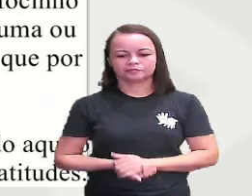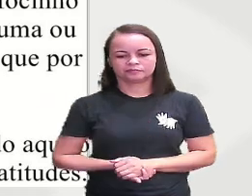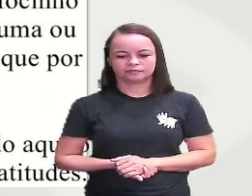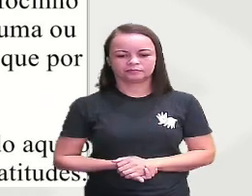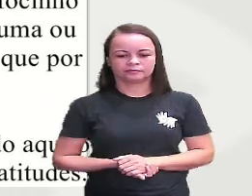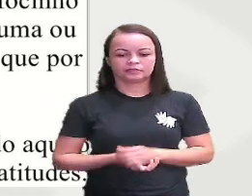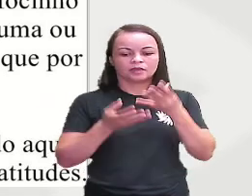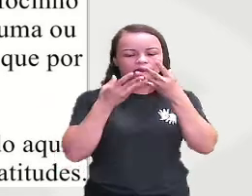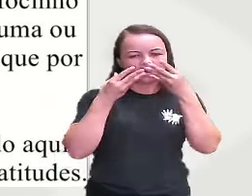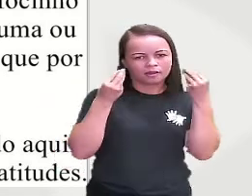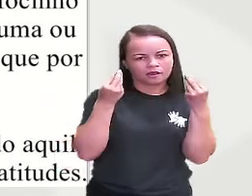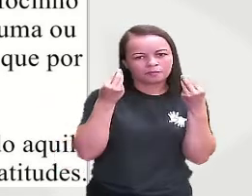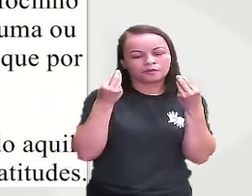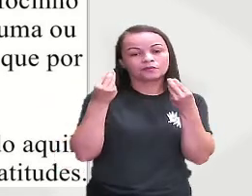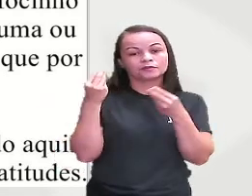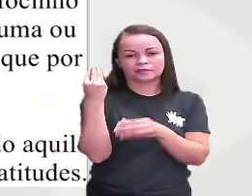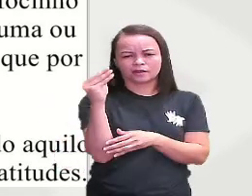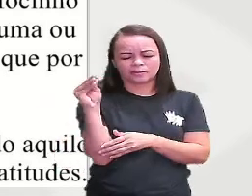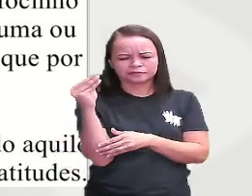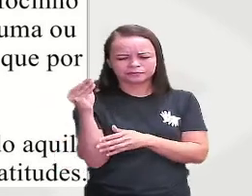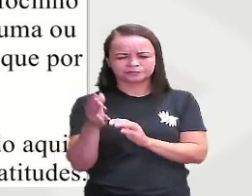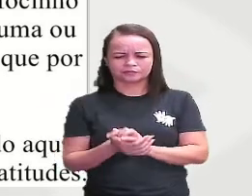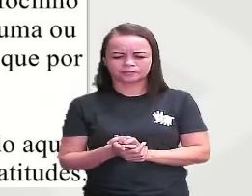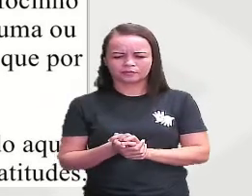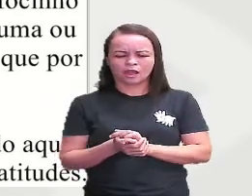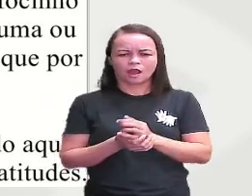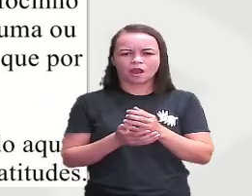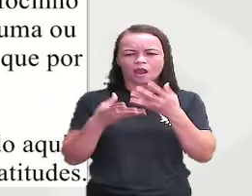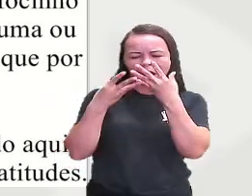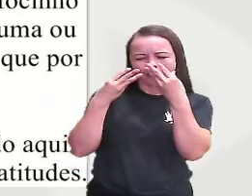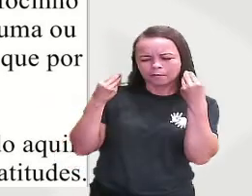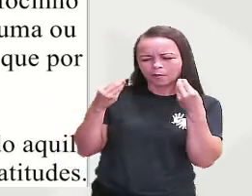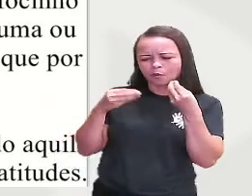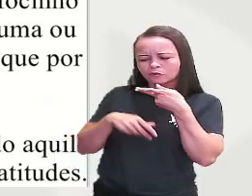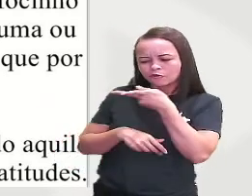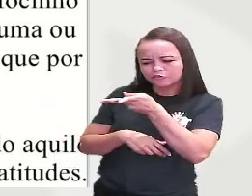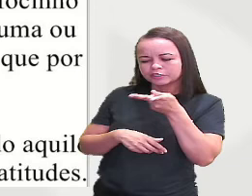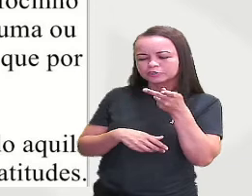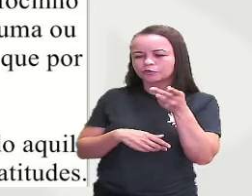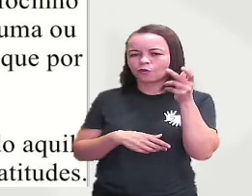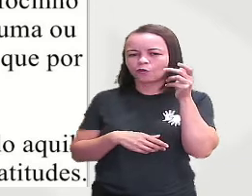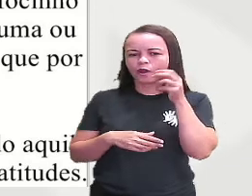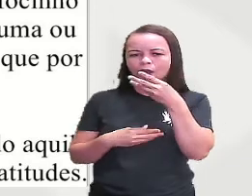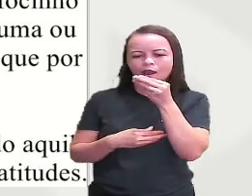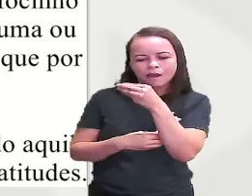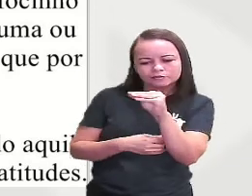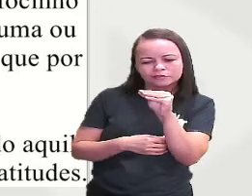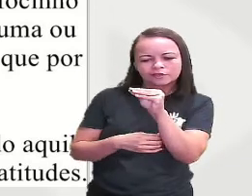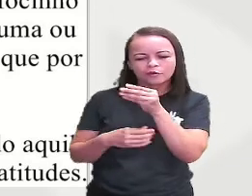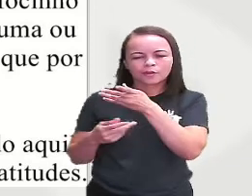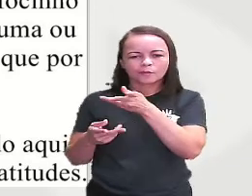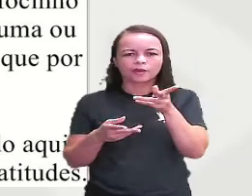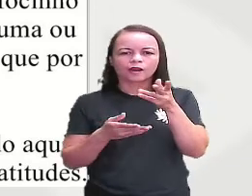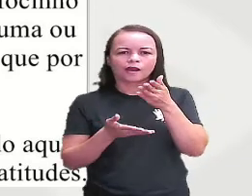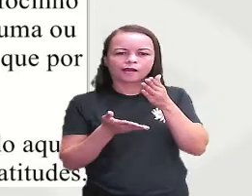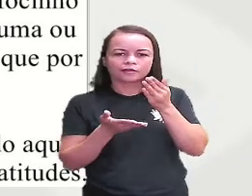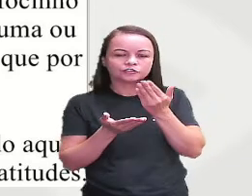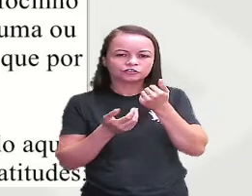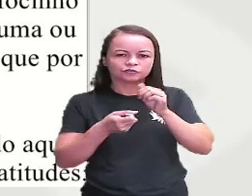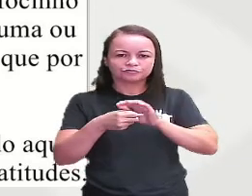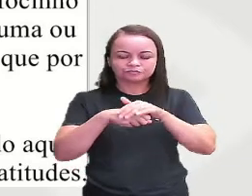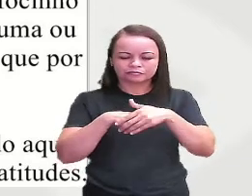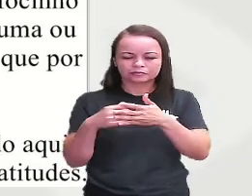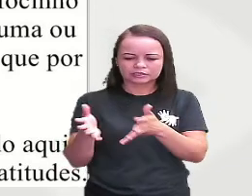A raposa e a cegonha. A raposa convidou a cegonha para jantar e lhe serviu sopa em